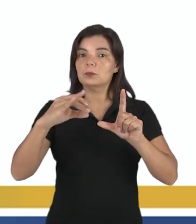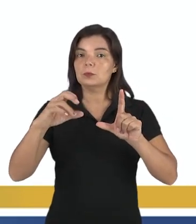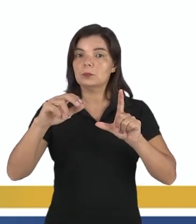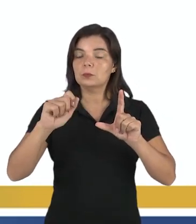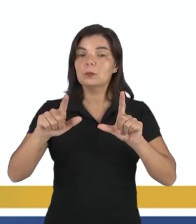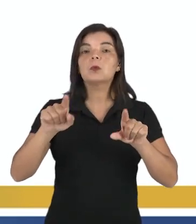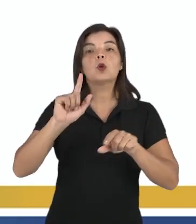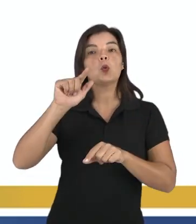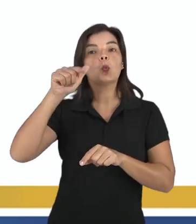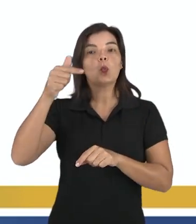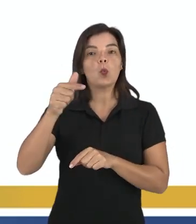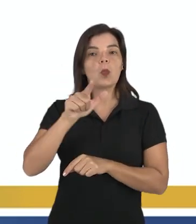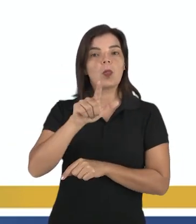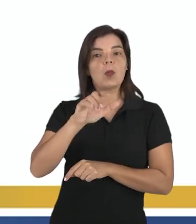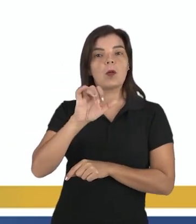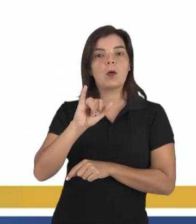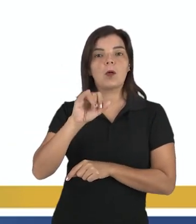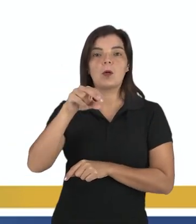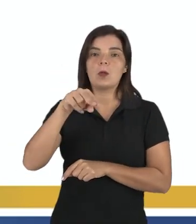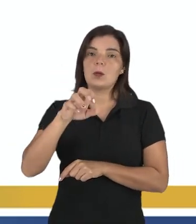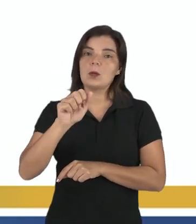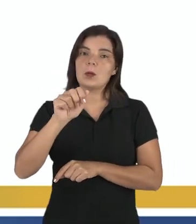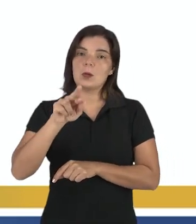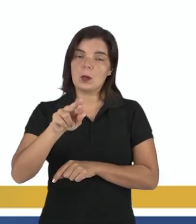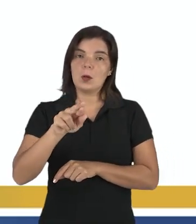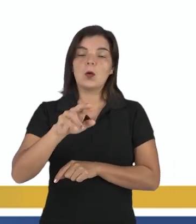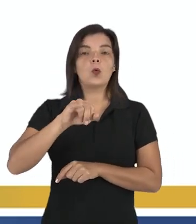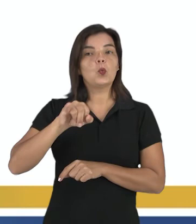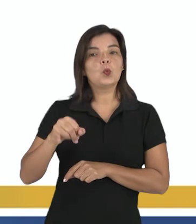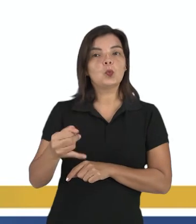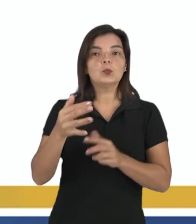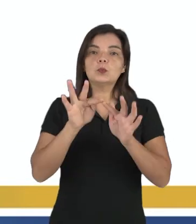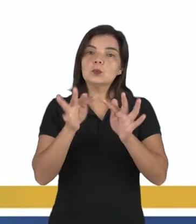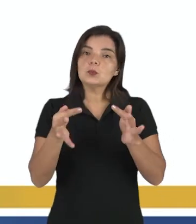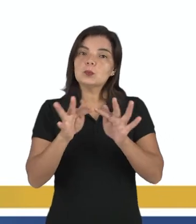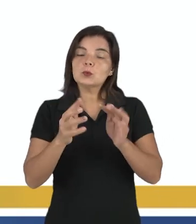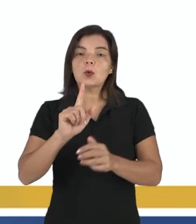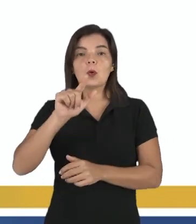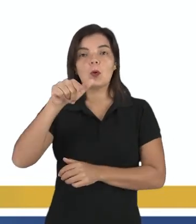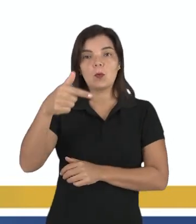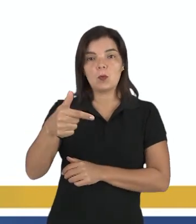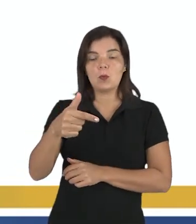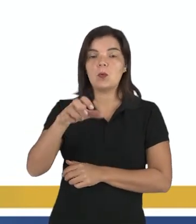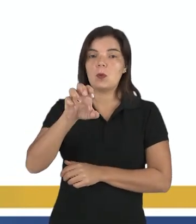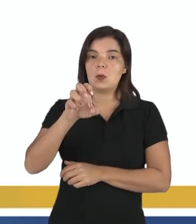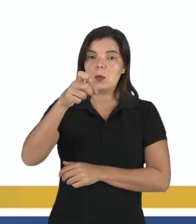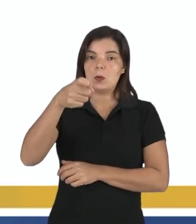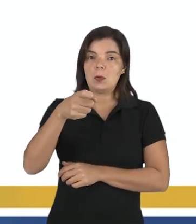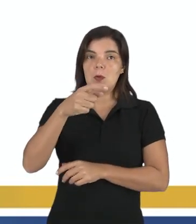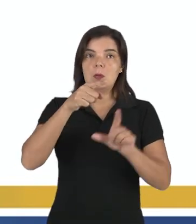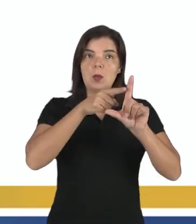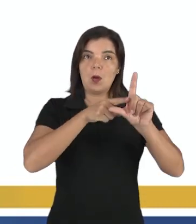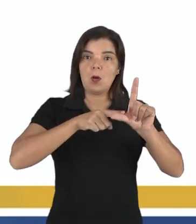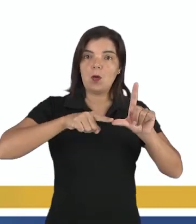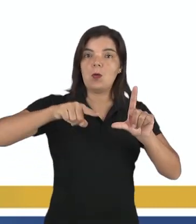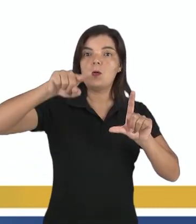linear, onde o linear vai representar os juros simples e a